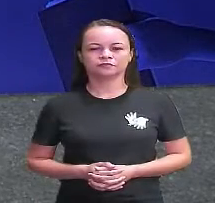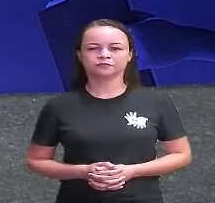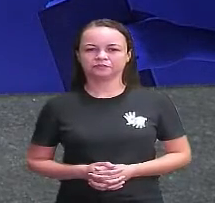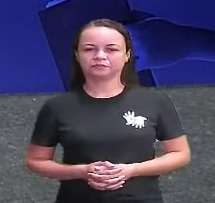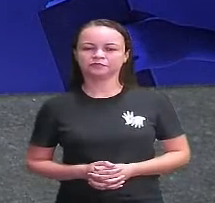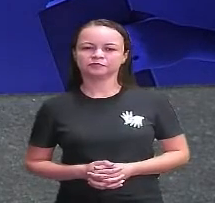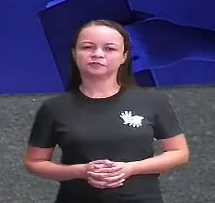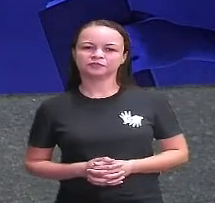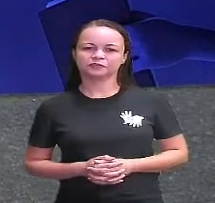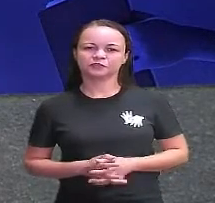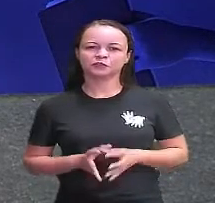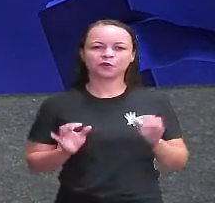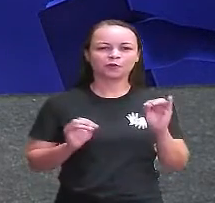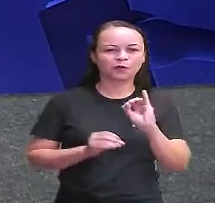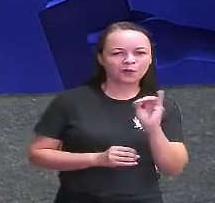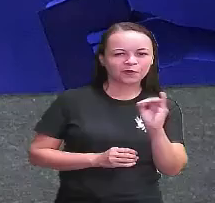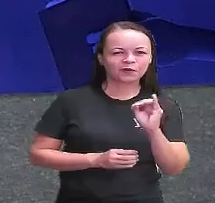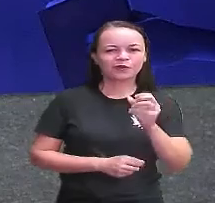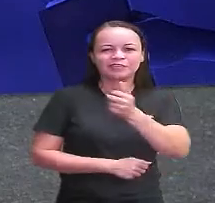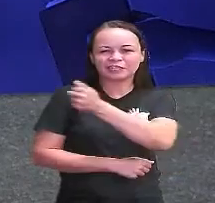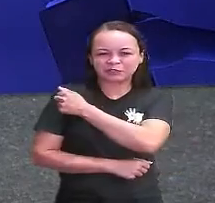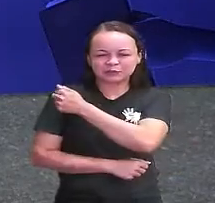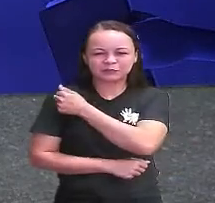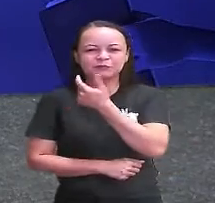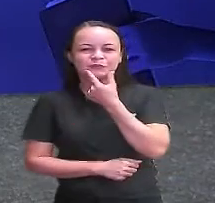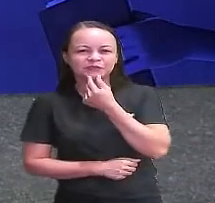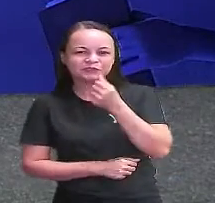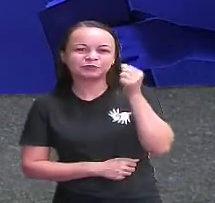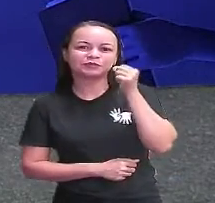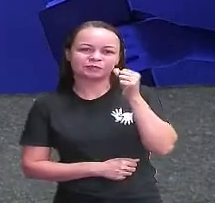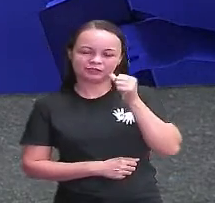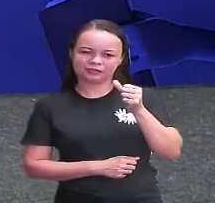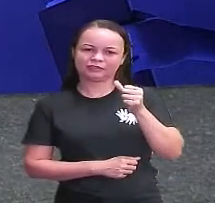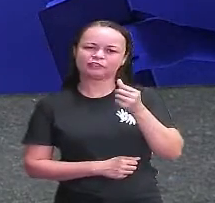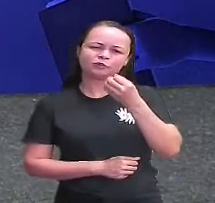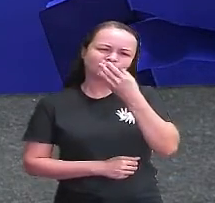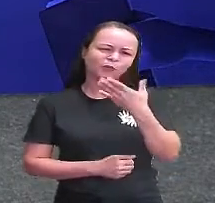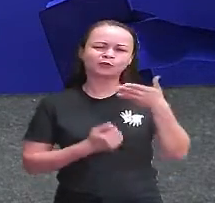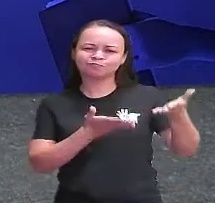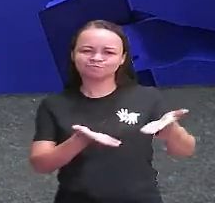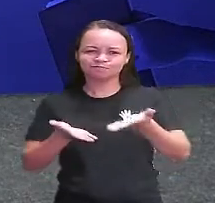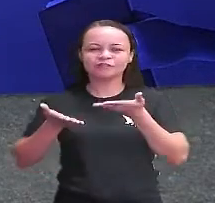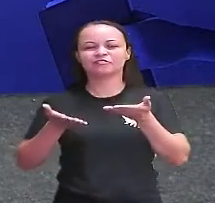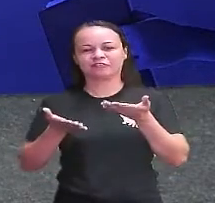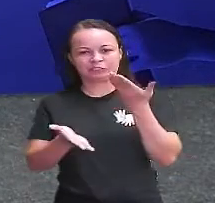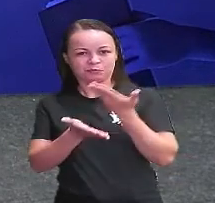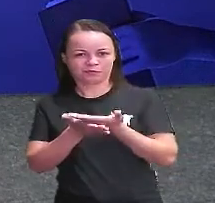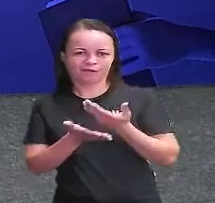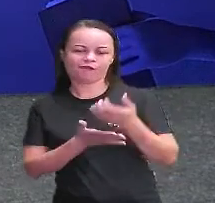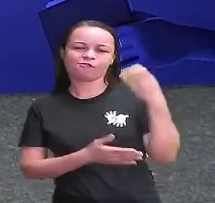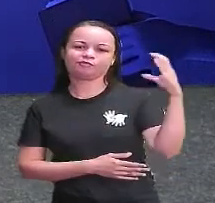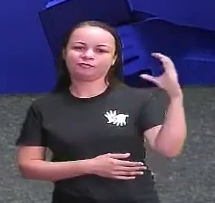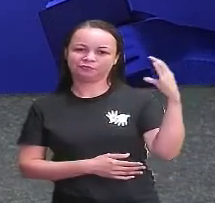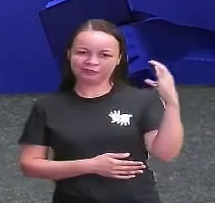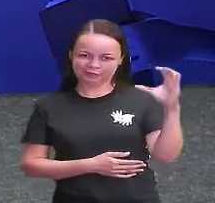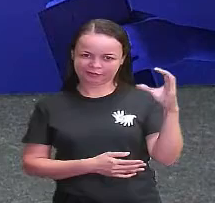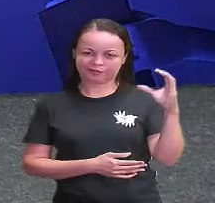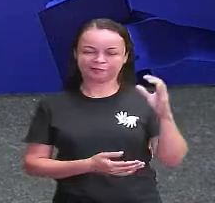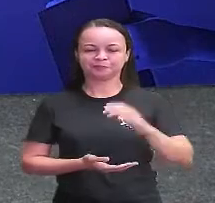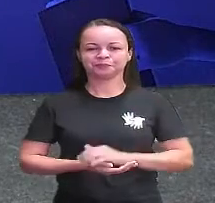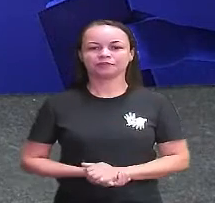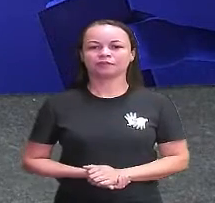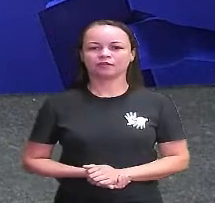Fala, meu querido aluno, minha querida aluna, sejam muito bem-vindo e bem-vinda a mais uma aula de Ciências da